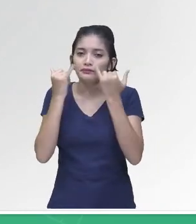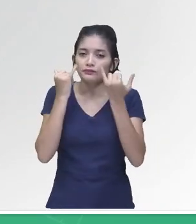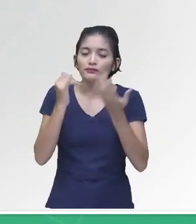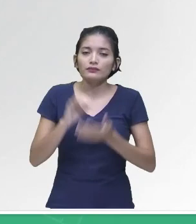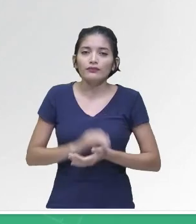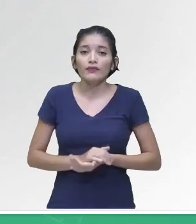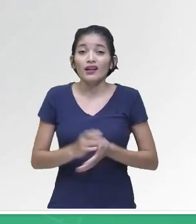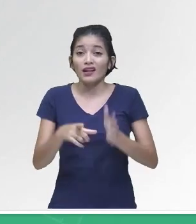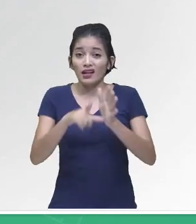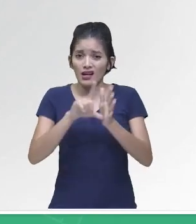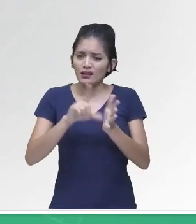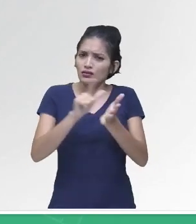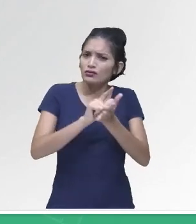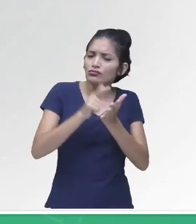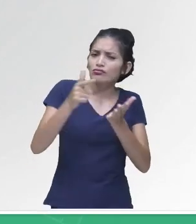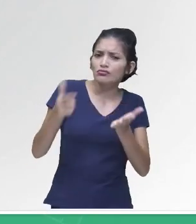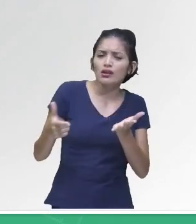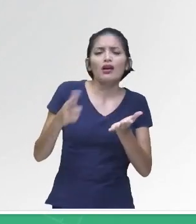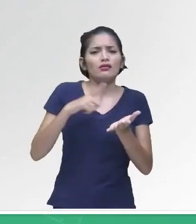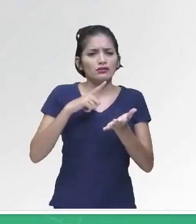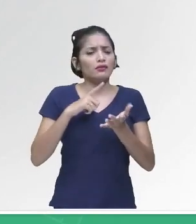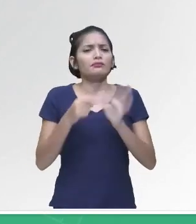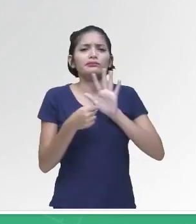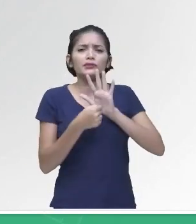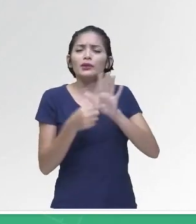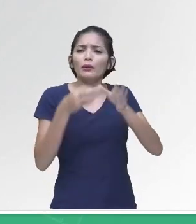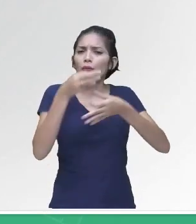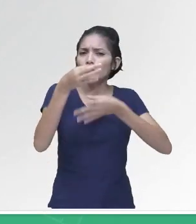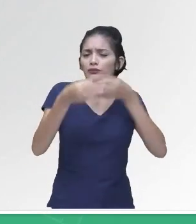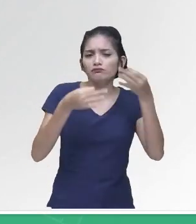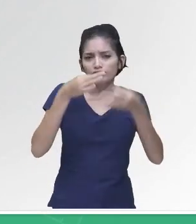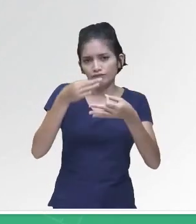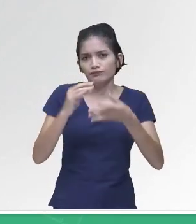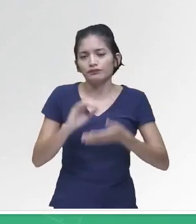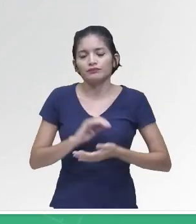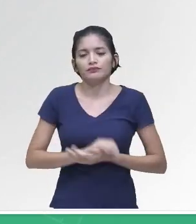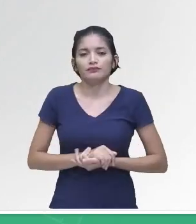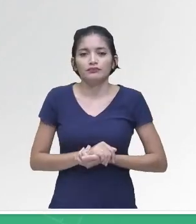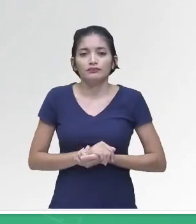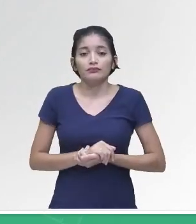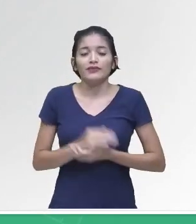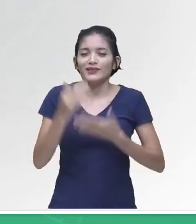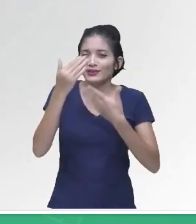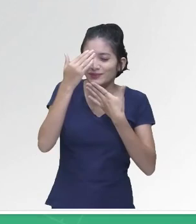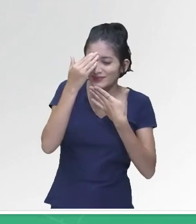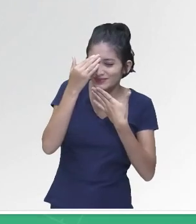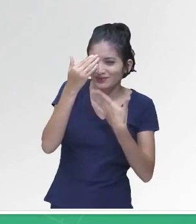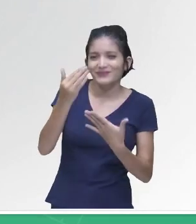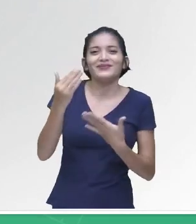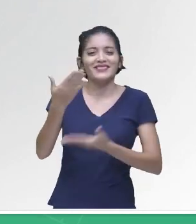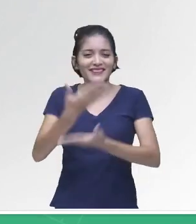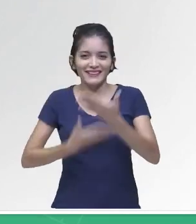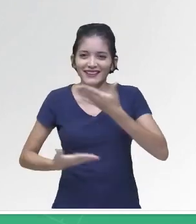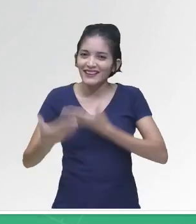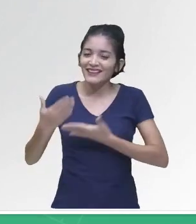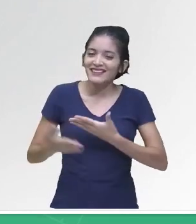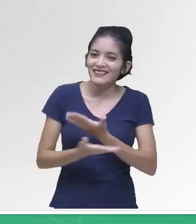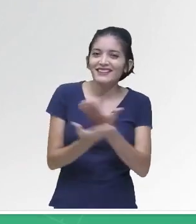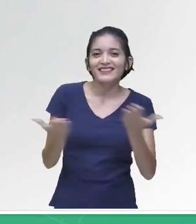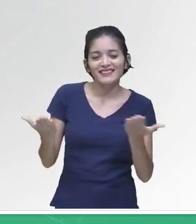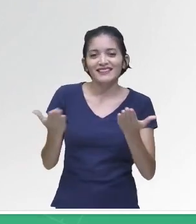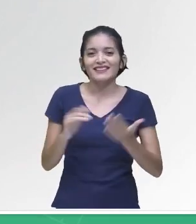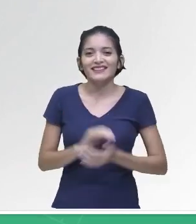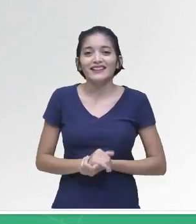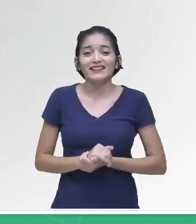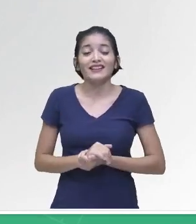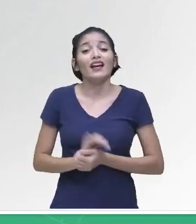sempre tinha ali a seção da opinião e assim por diante, tá bom? Então, muito obrigada pela participação de vocês, tá bom?